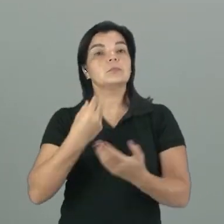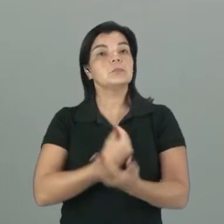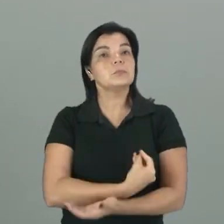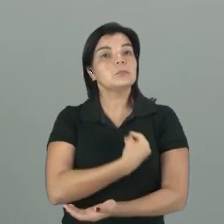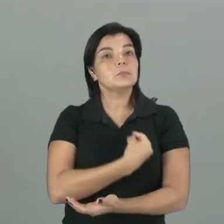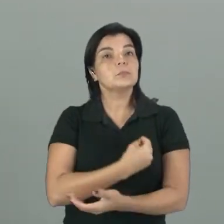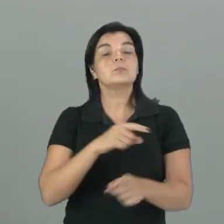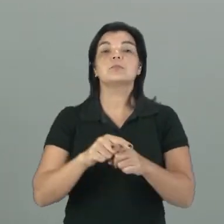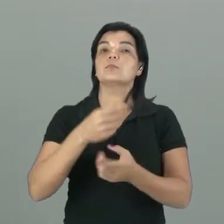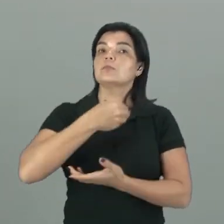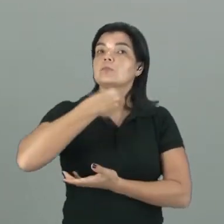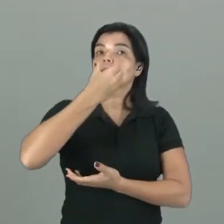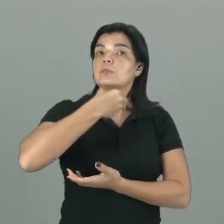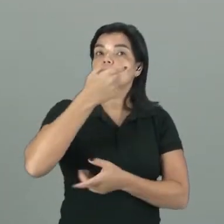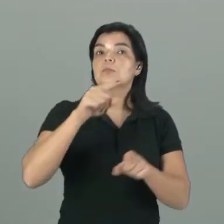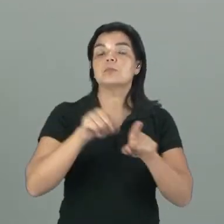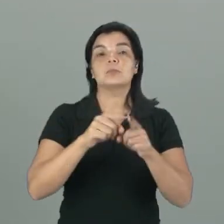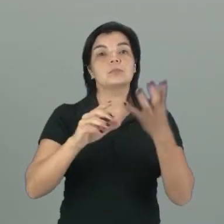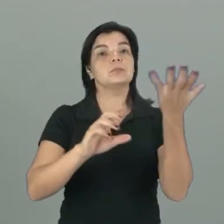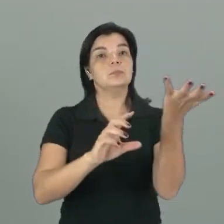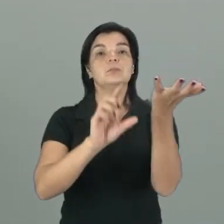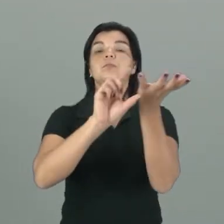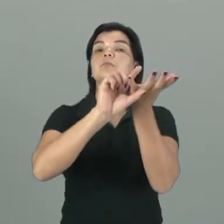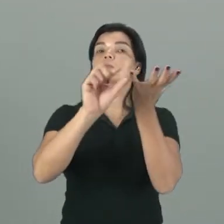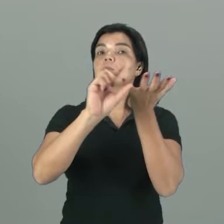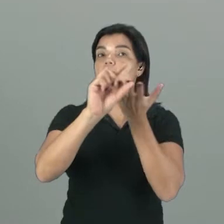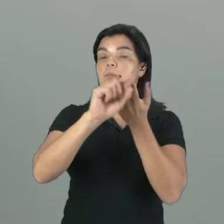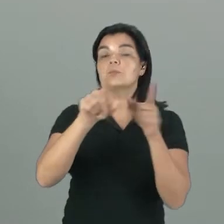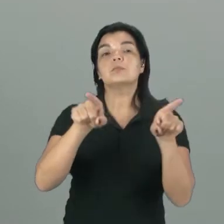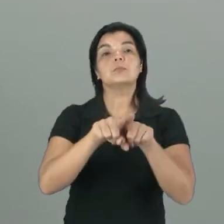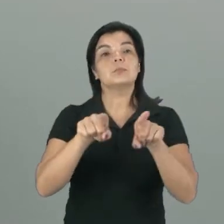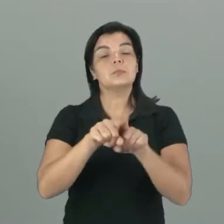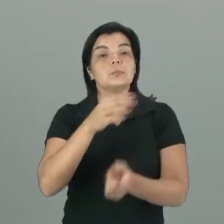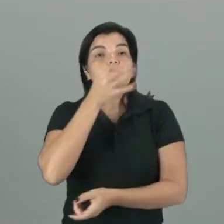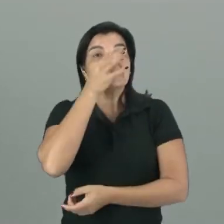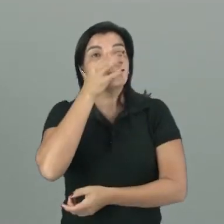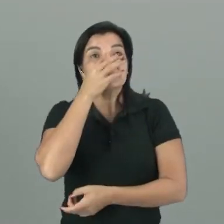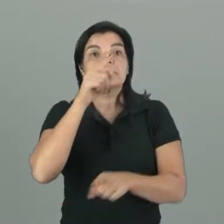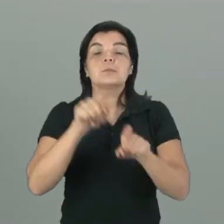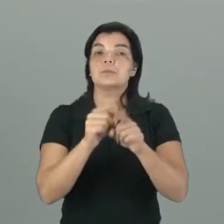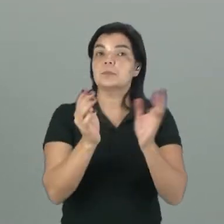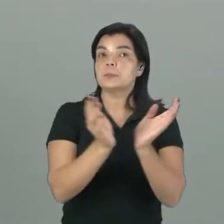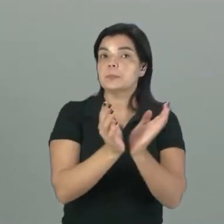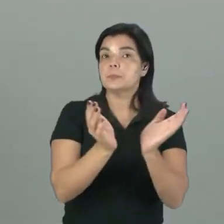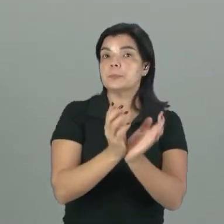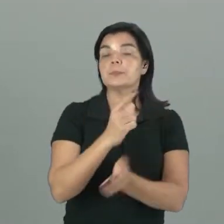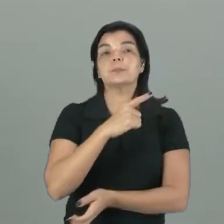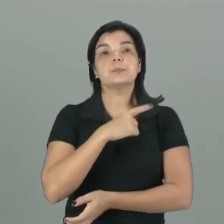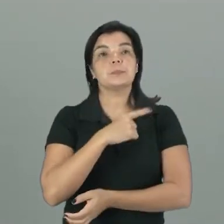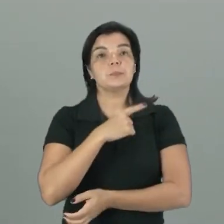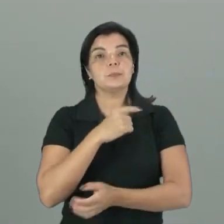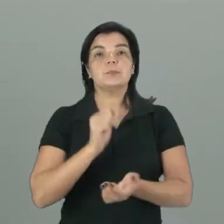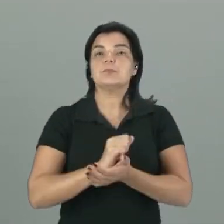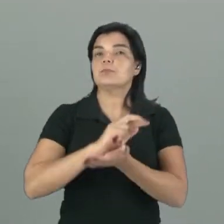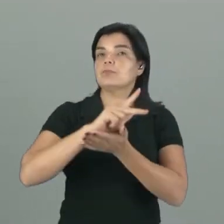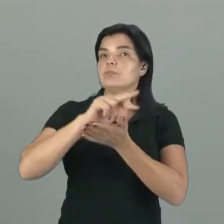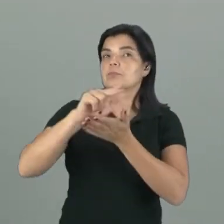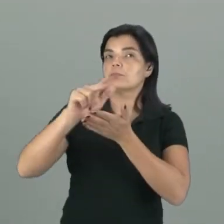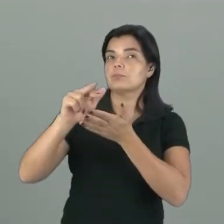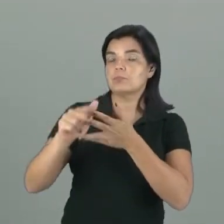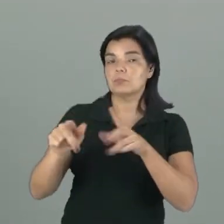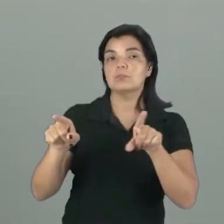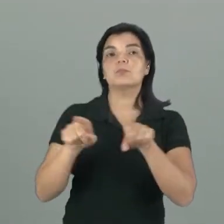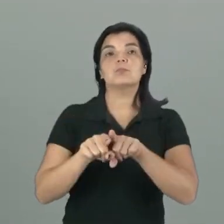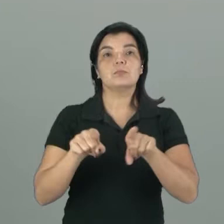de frutos e de flores. E por isso, são o grupo de plantas que a gente vai ter uma maior diversidade, uma